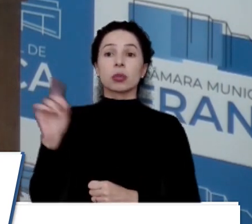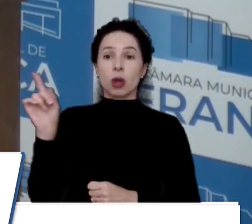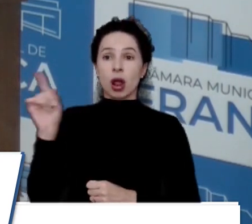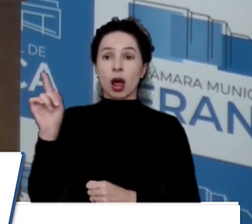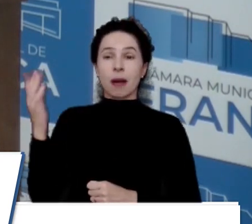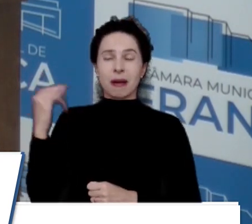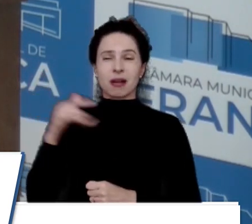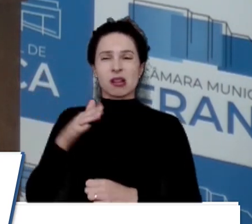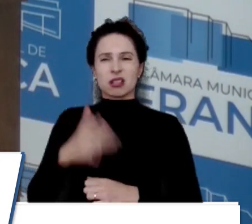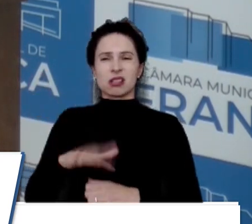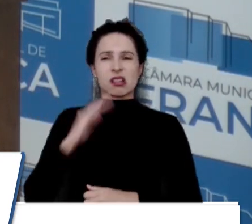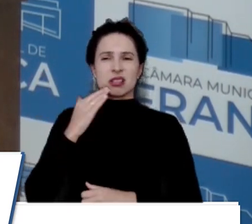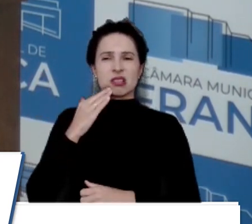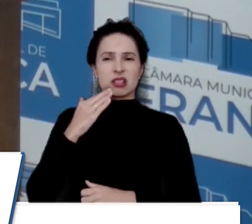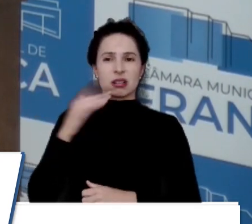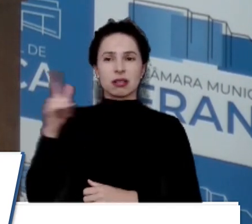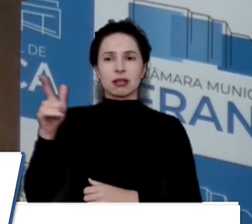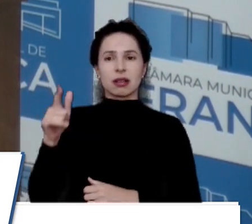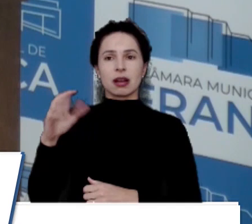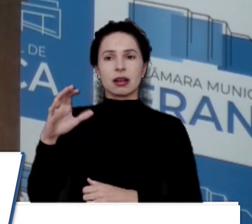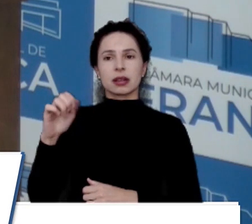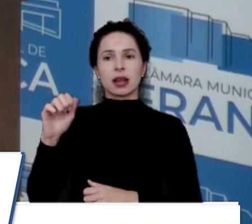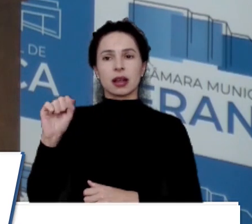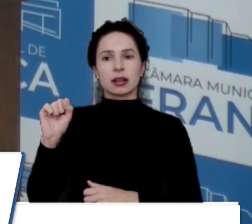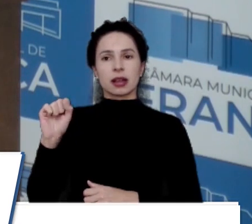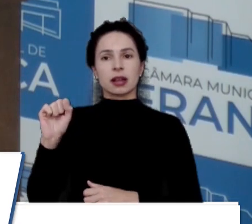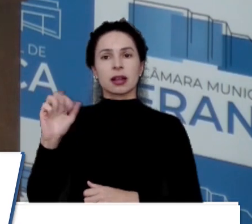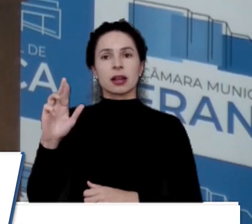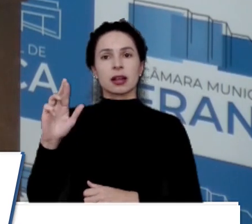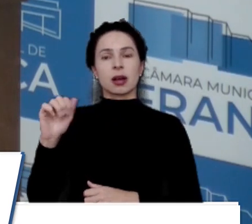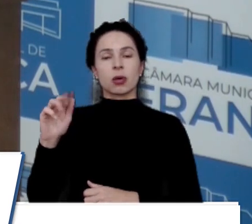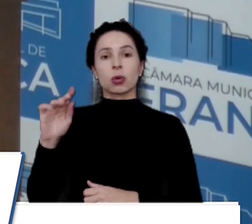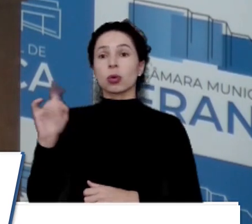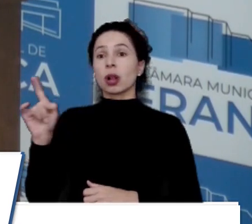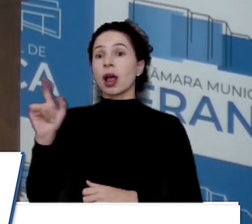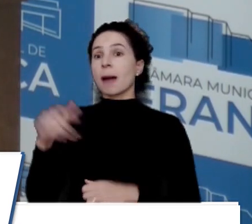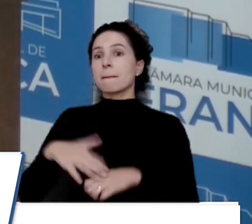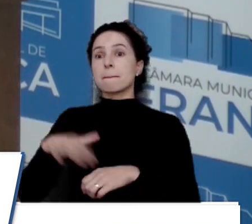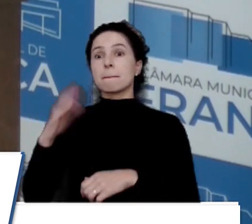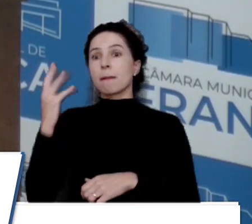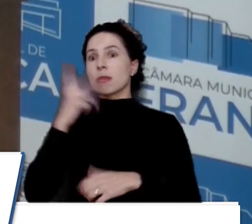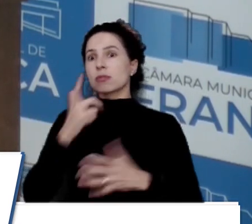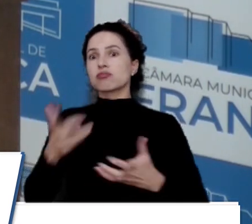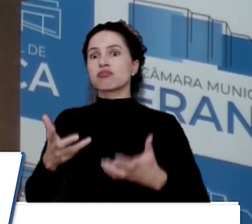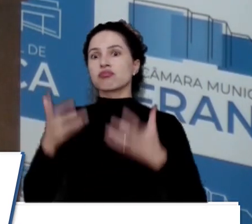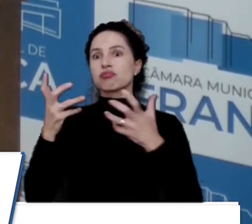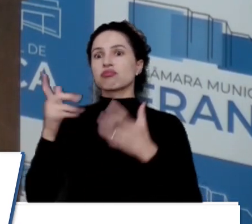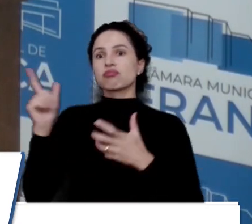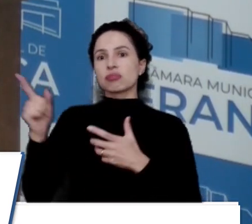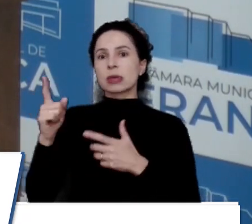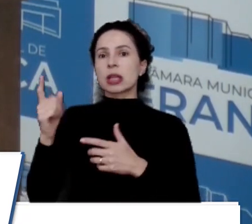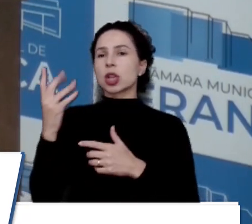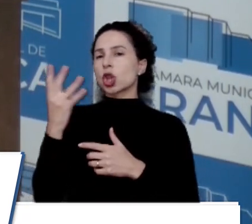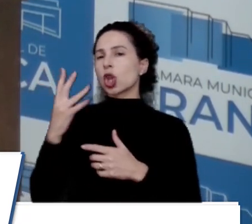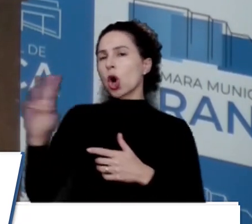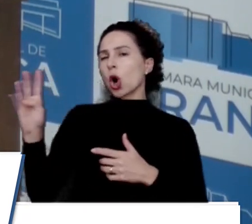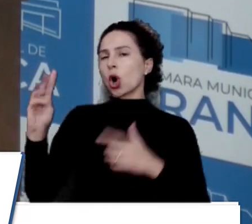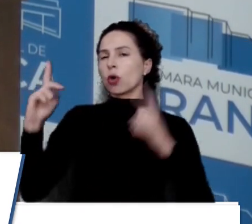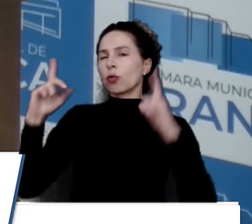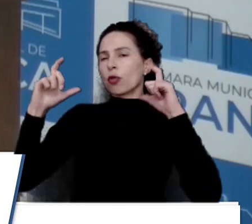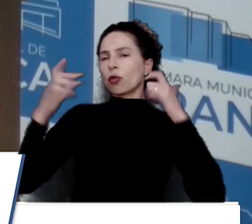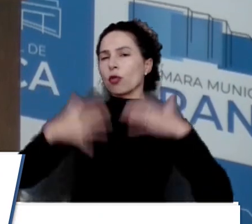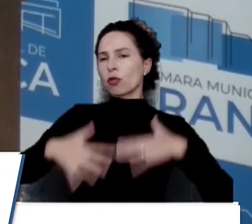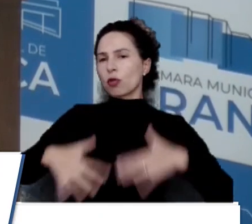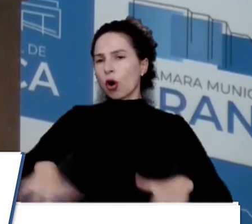Buracão lá no bar do César Augusto lá virou uma das armas mais bonitas inclusive noiva vai lá e tira foto né